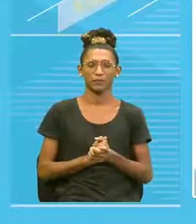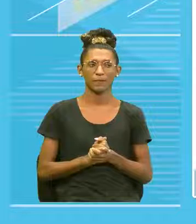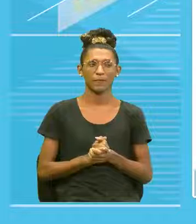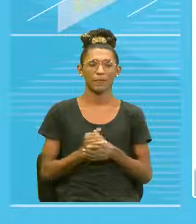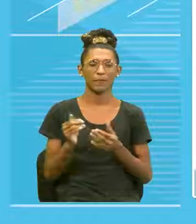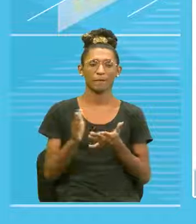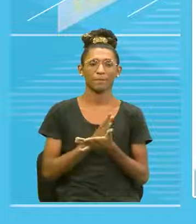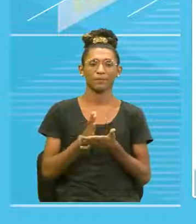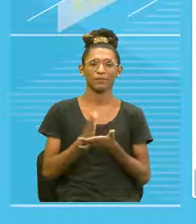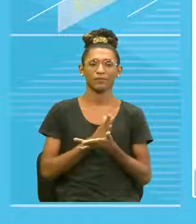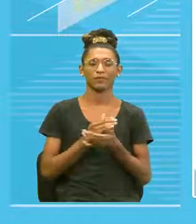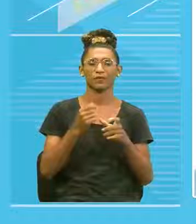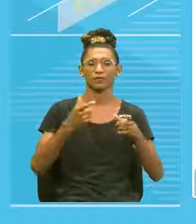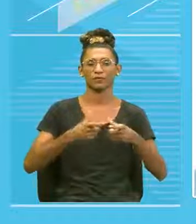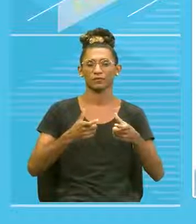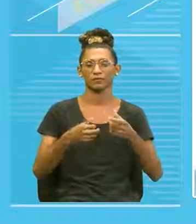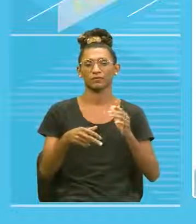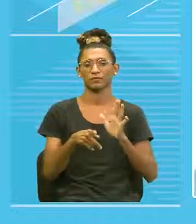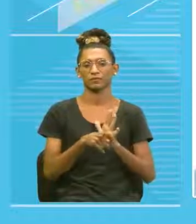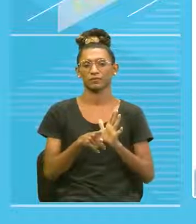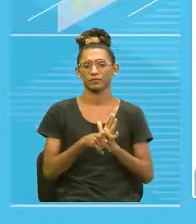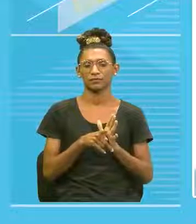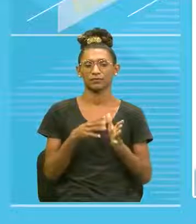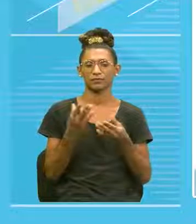e muitas termelétricos